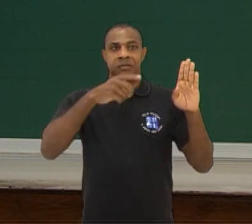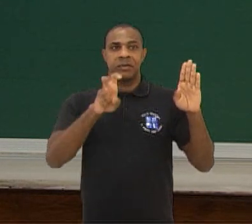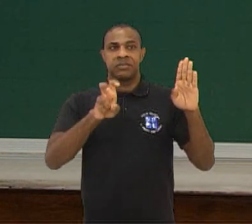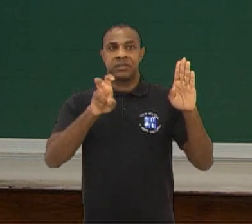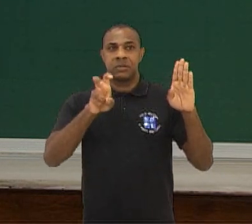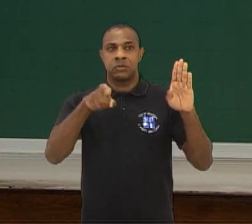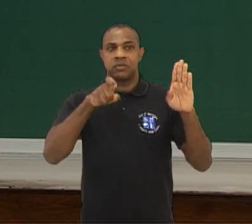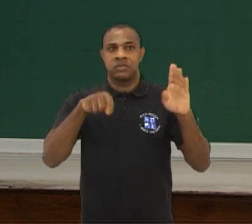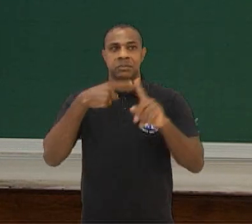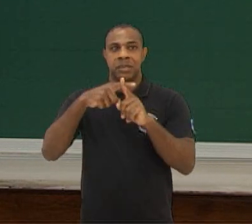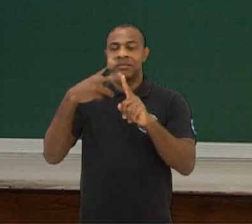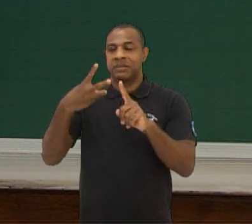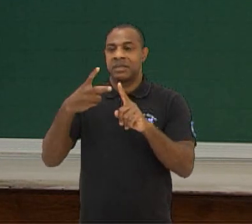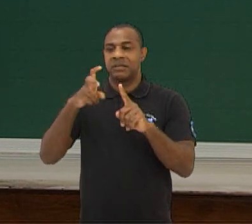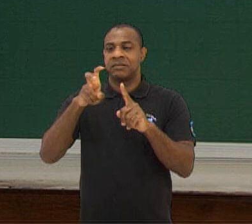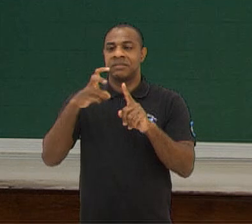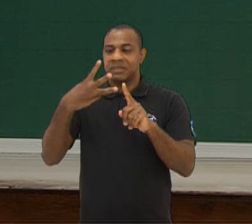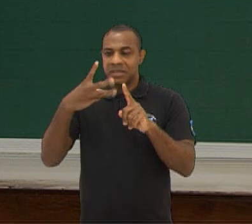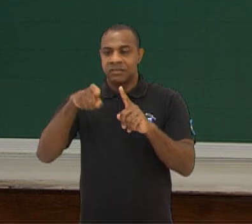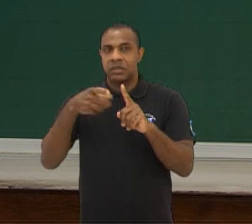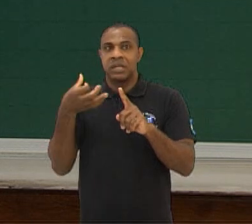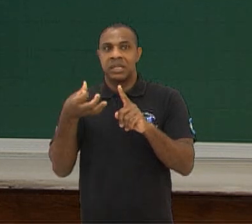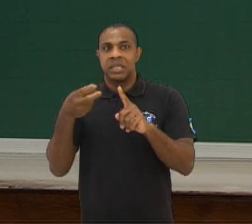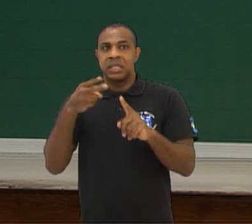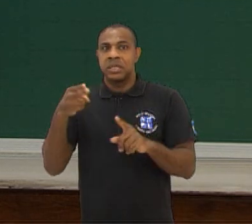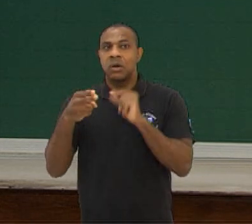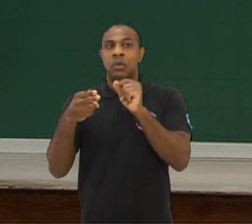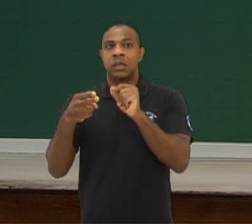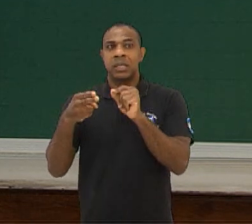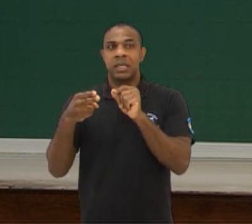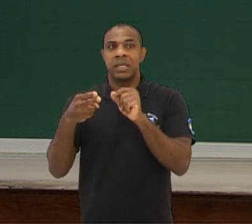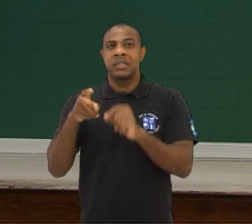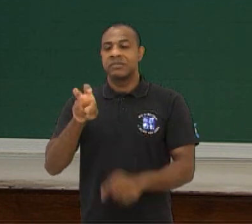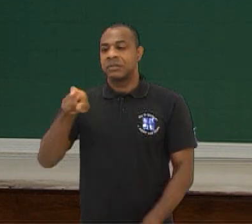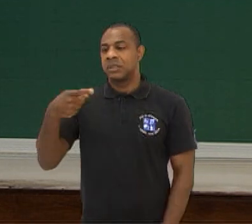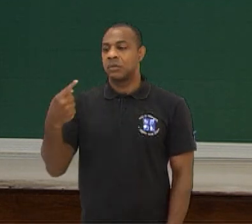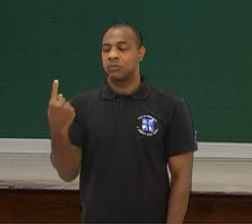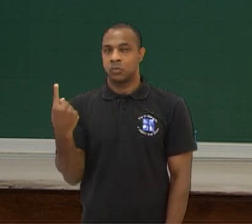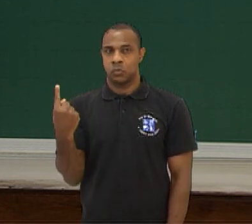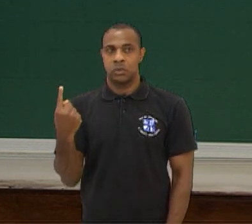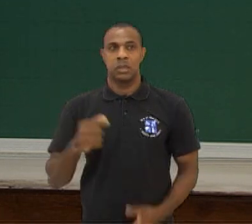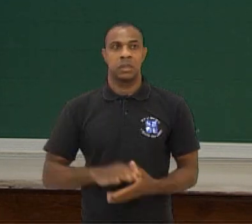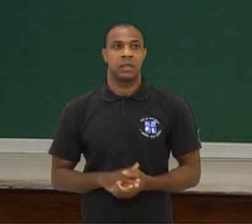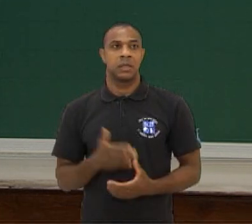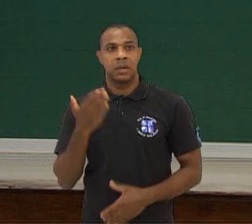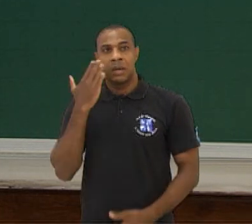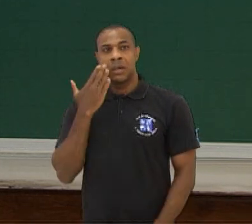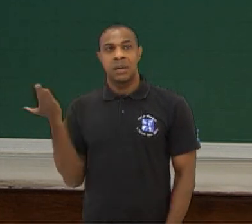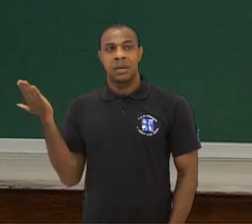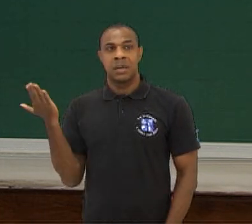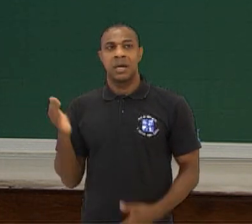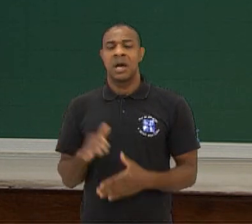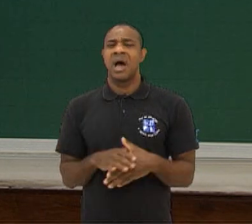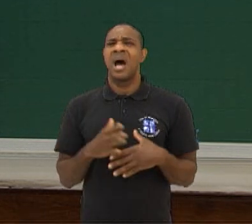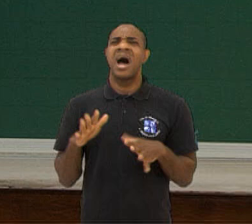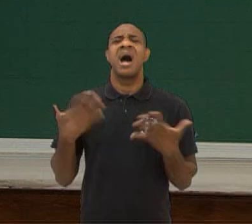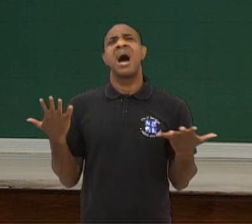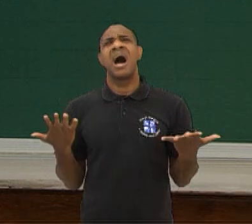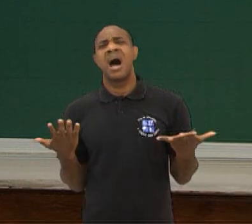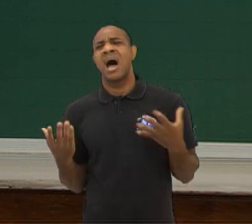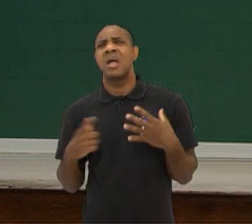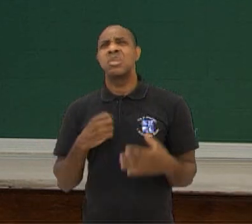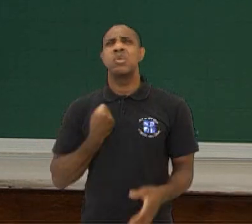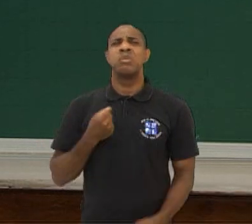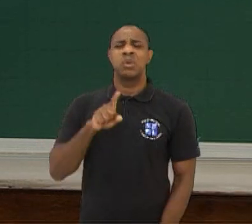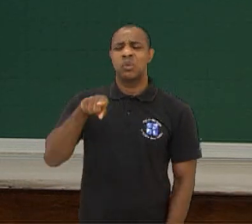0,5x mais 3,6 igual a 5,1. Então, veja bem. Ah, professora, mas tem número com